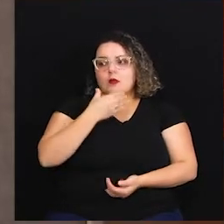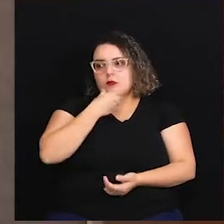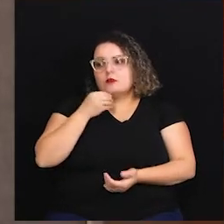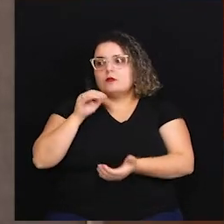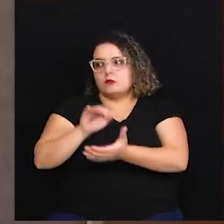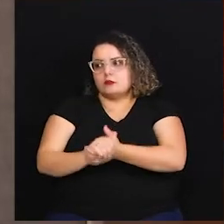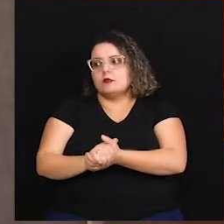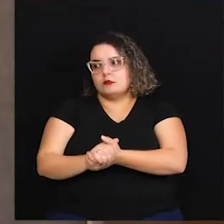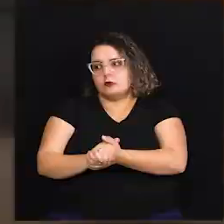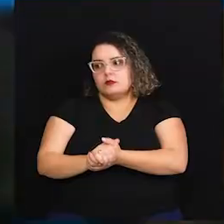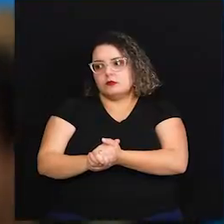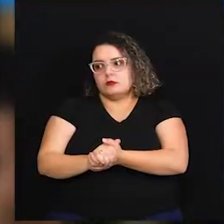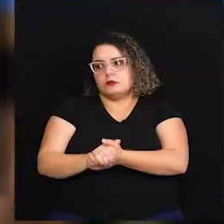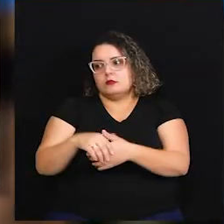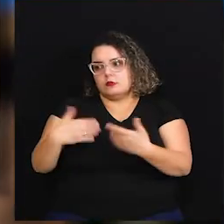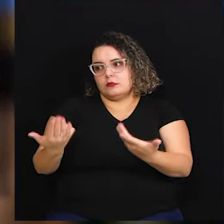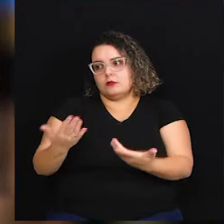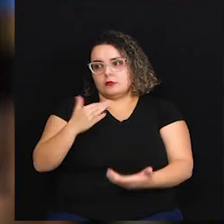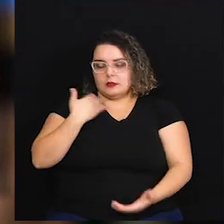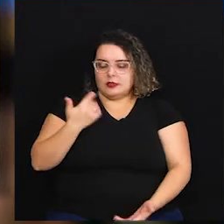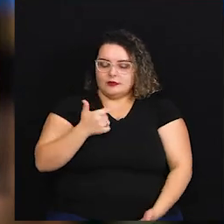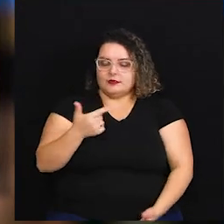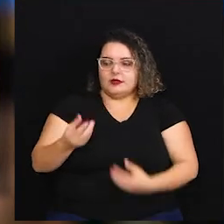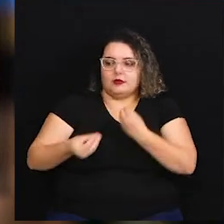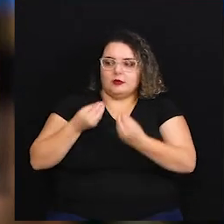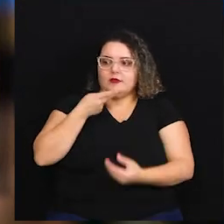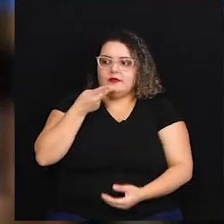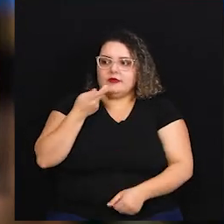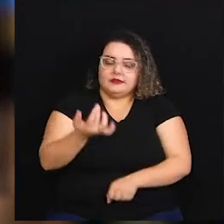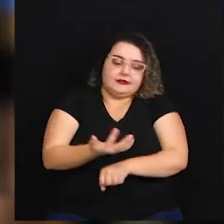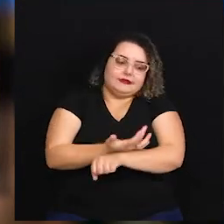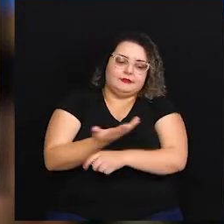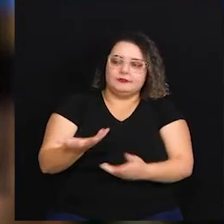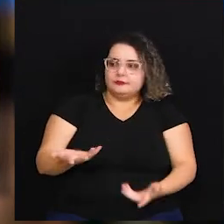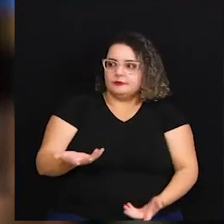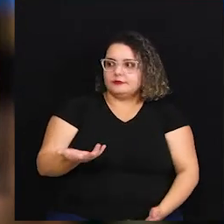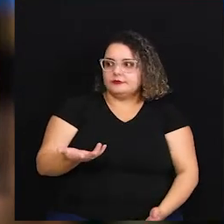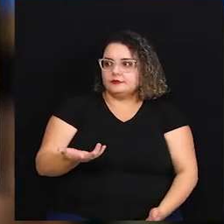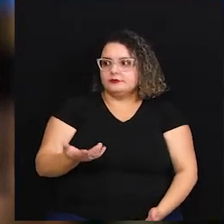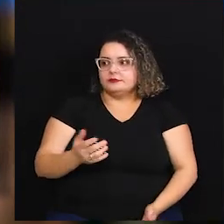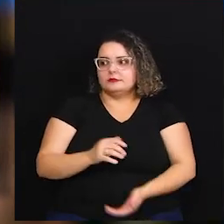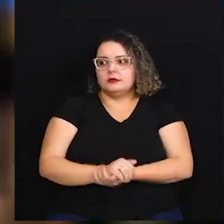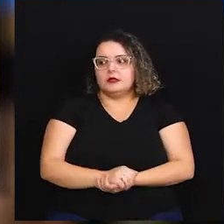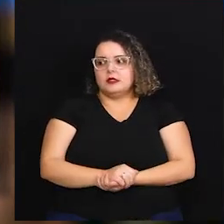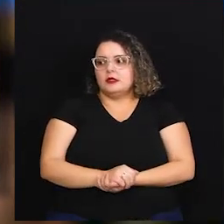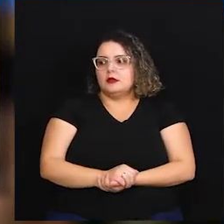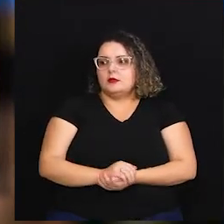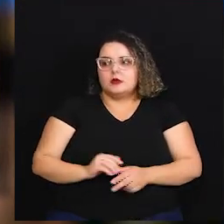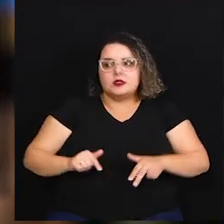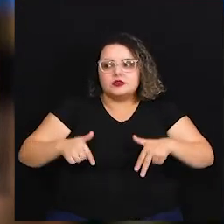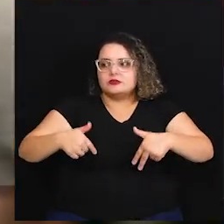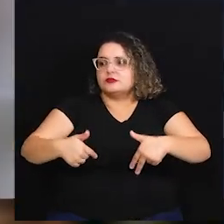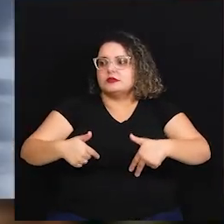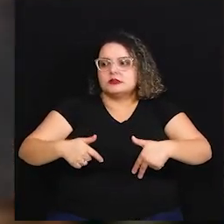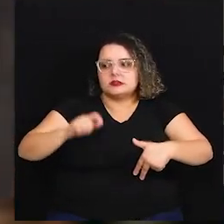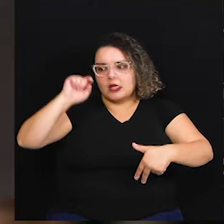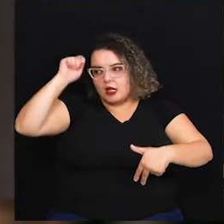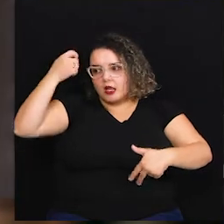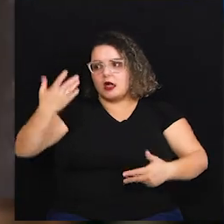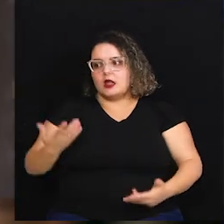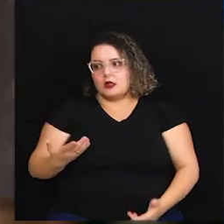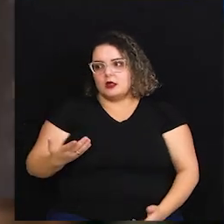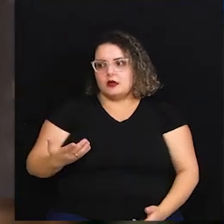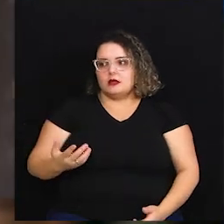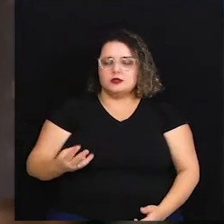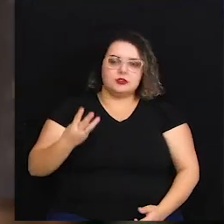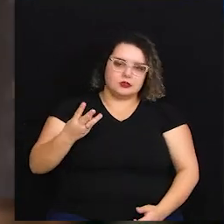uma pessoa, não dá pra não falar dele sem eu não me emocionar, mas Jamaica Wagner, um ativista negro, além